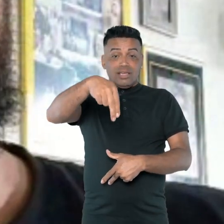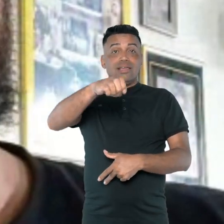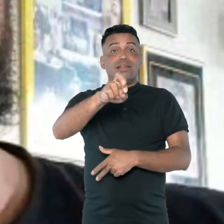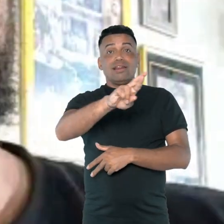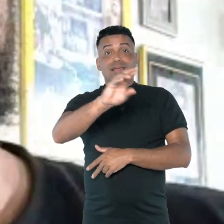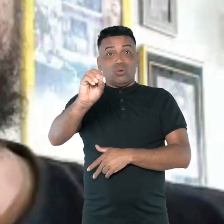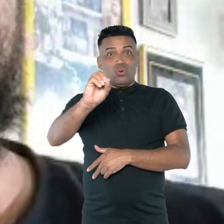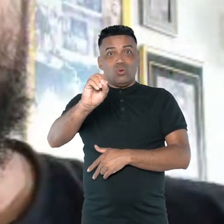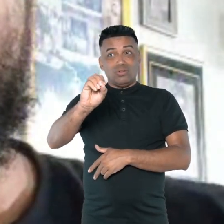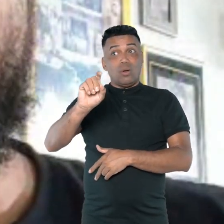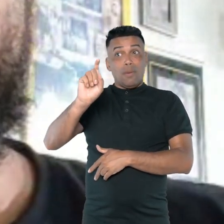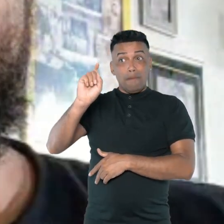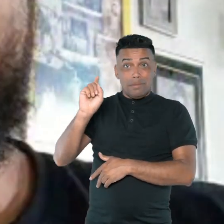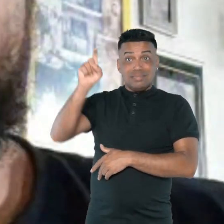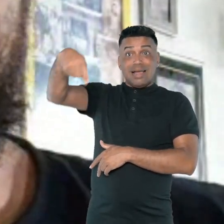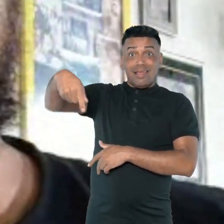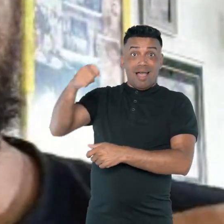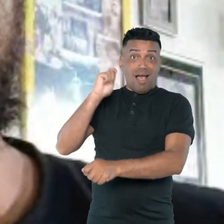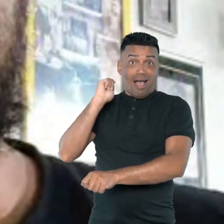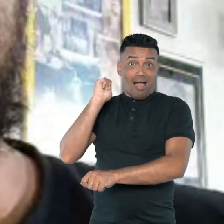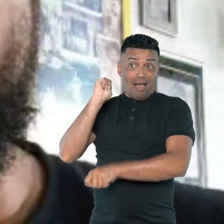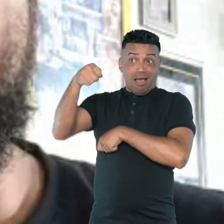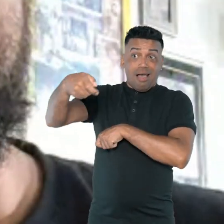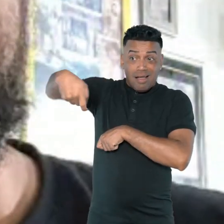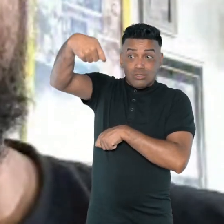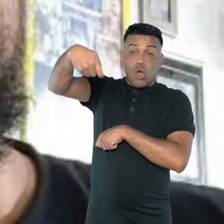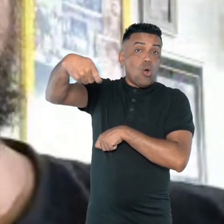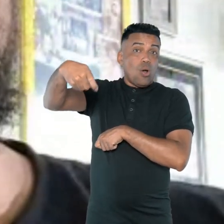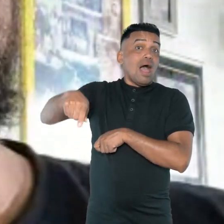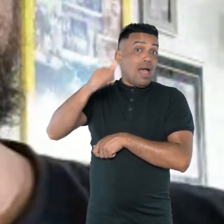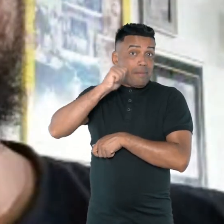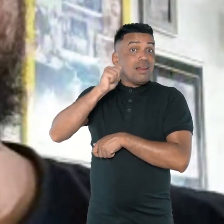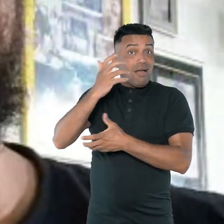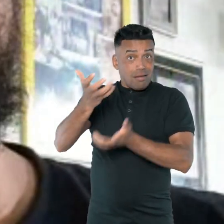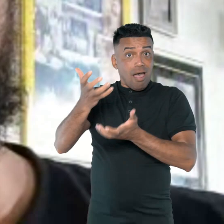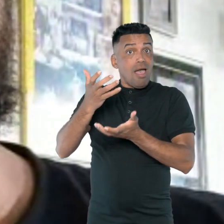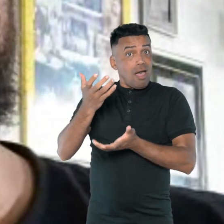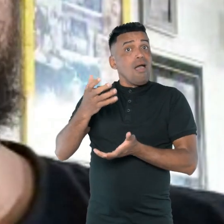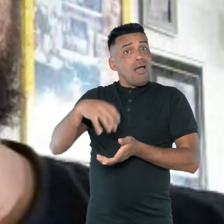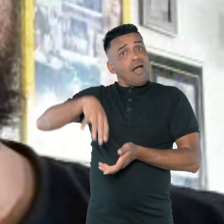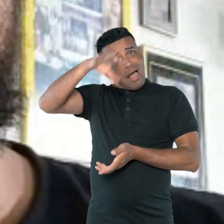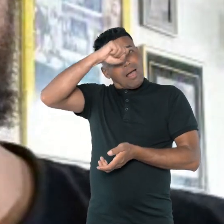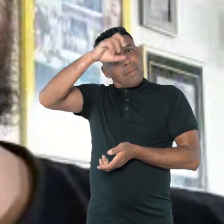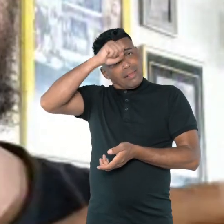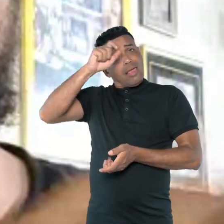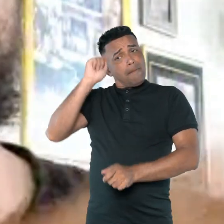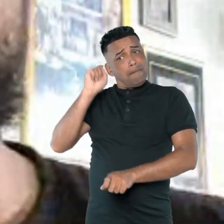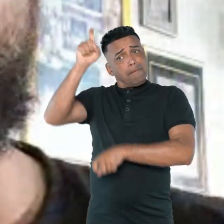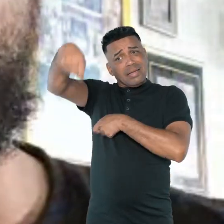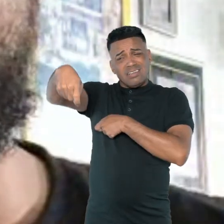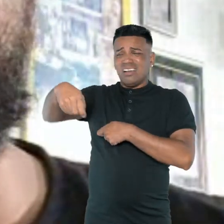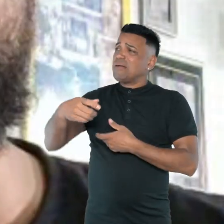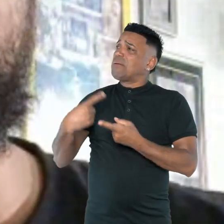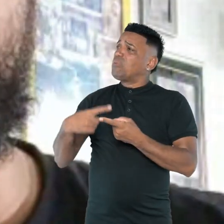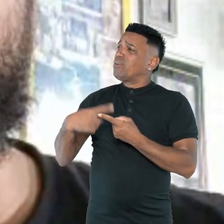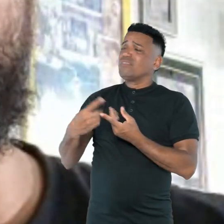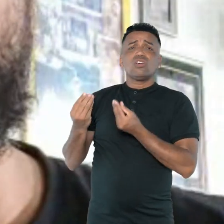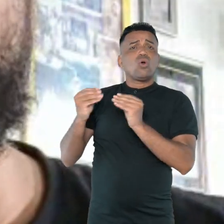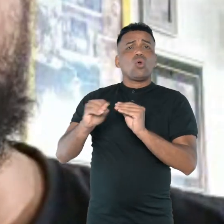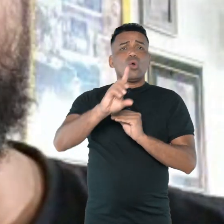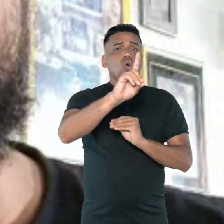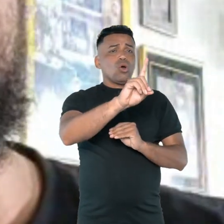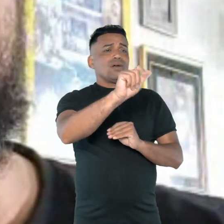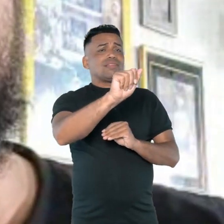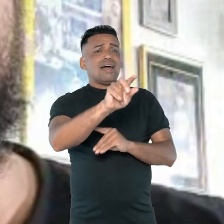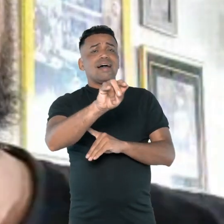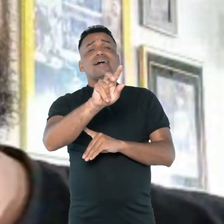Anzol, a Luzia, ela quer ser pescadora, né? Muitas vezes algumas pessoas me falam, mas por que você não colocou o Davi